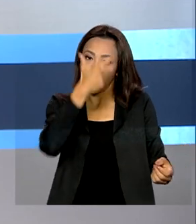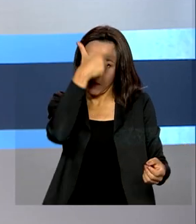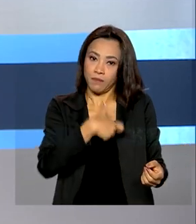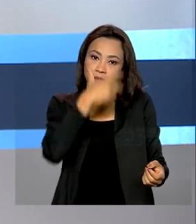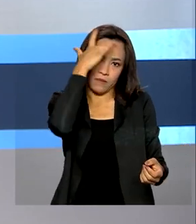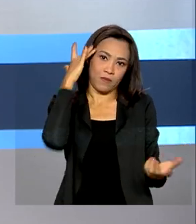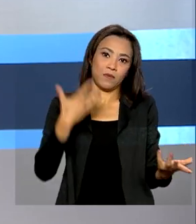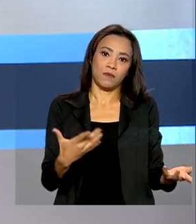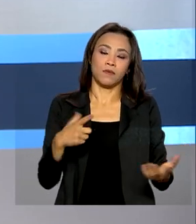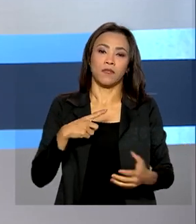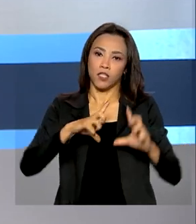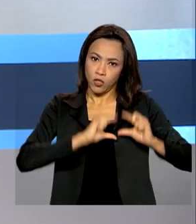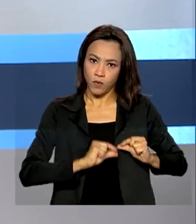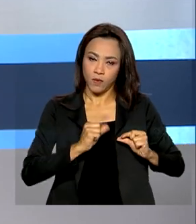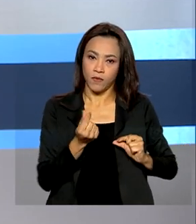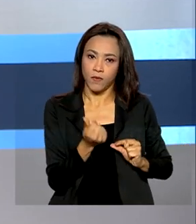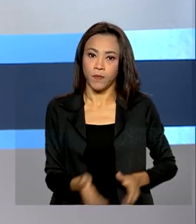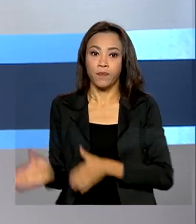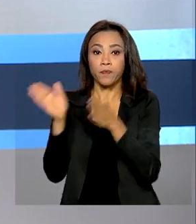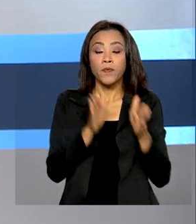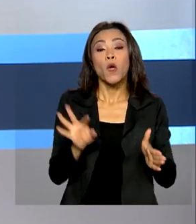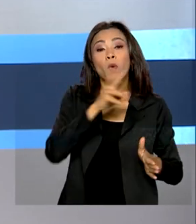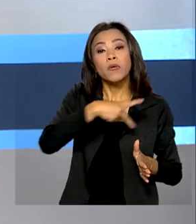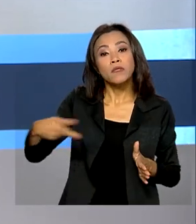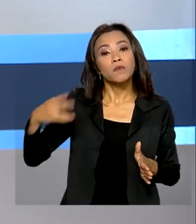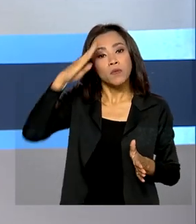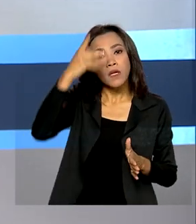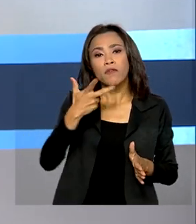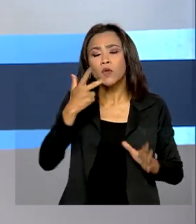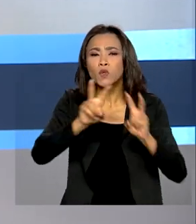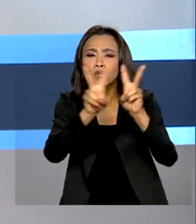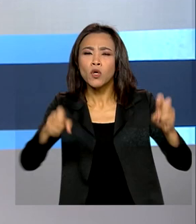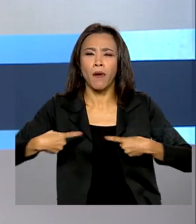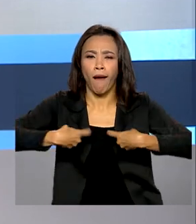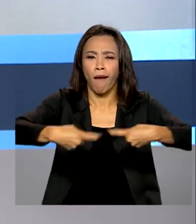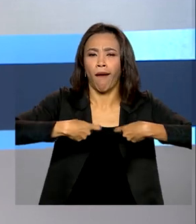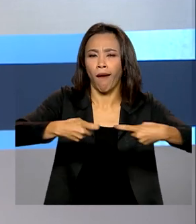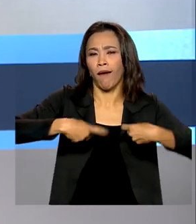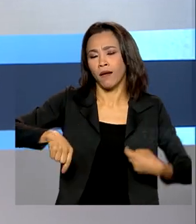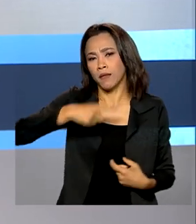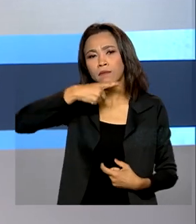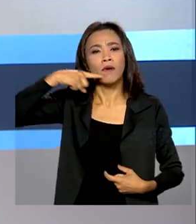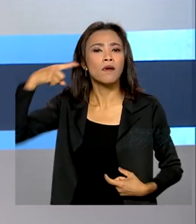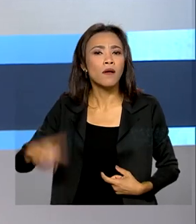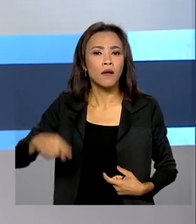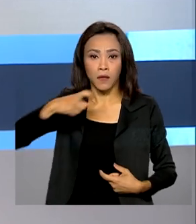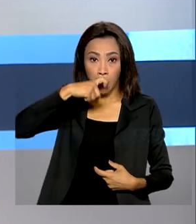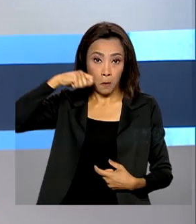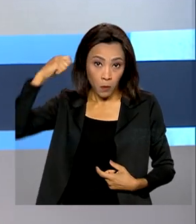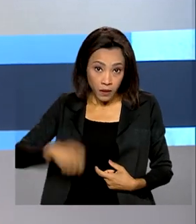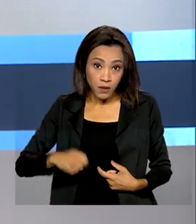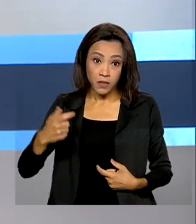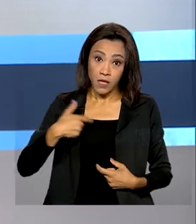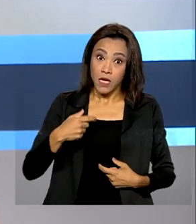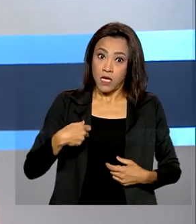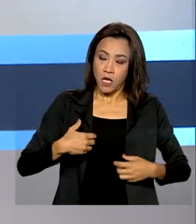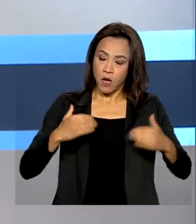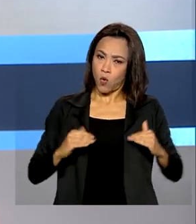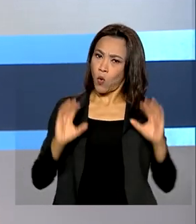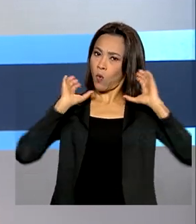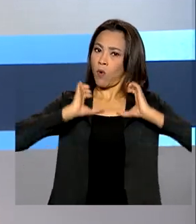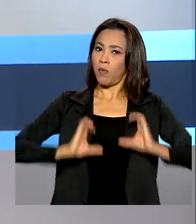O presidente Jair Bolsonaro também falou sobre a guerra da Rússia na Ucrânia e afirmou que a posição de equilíbrio do Brasil tem